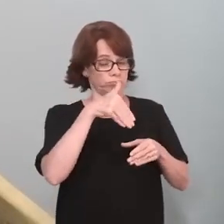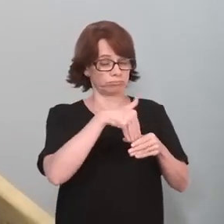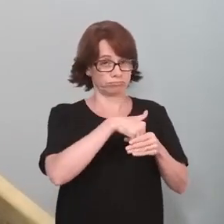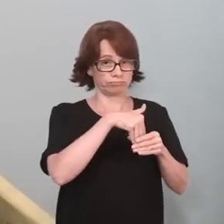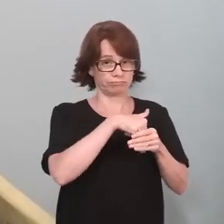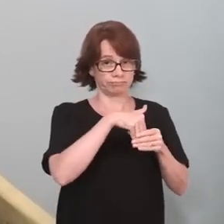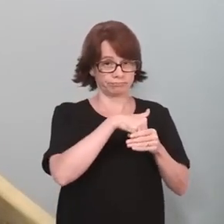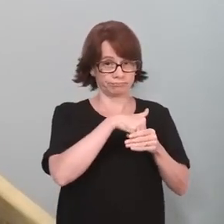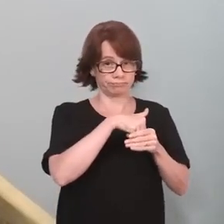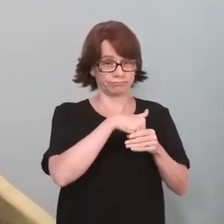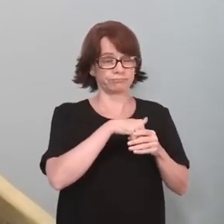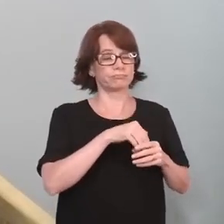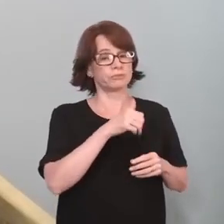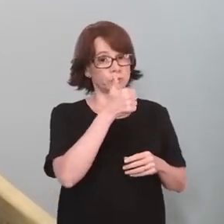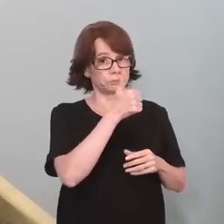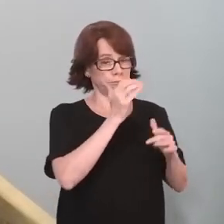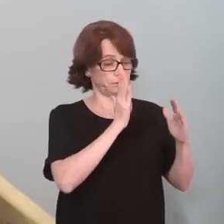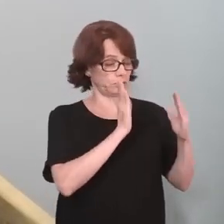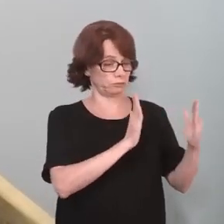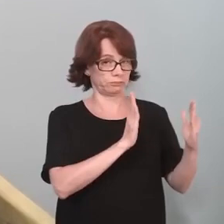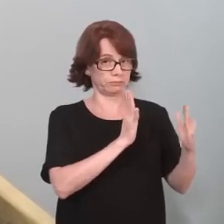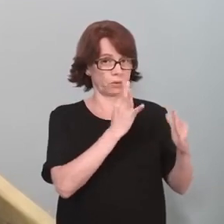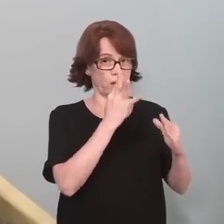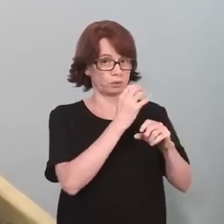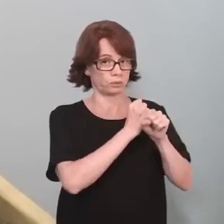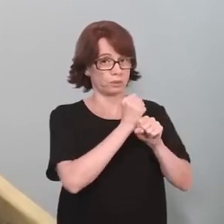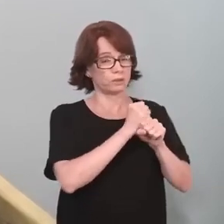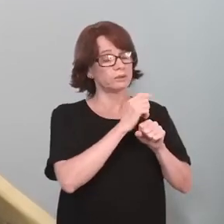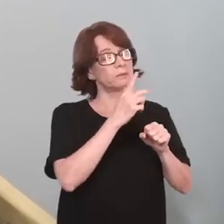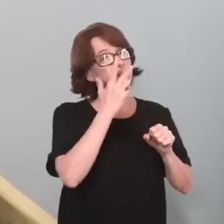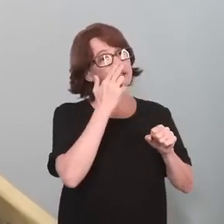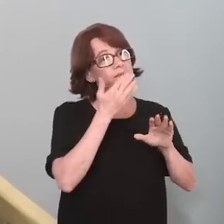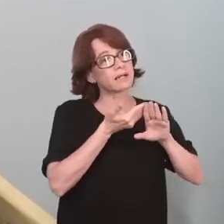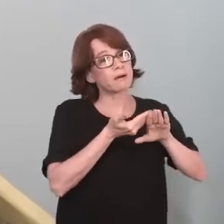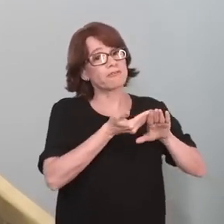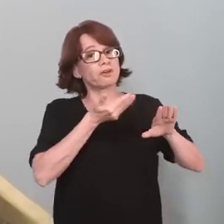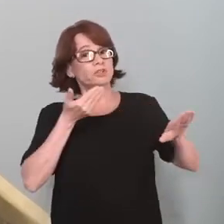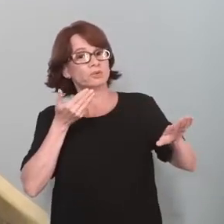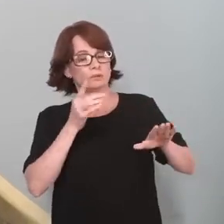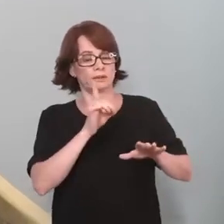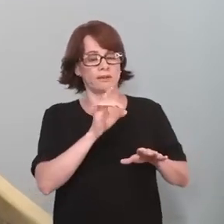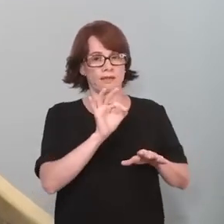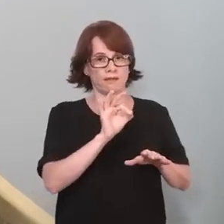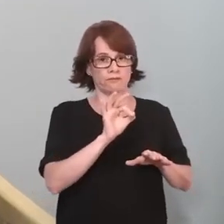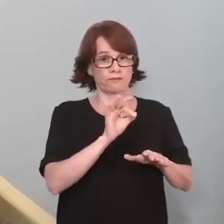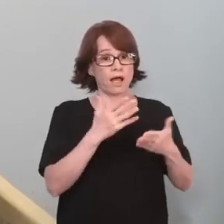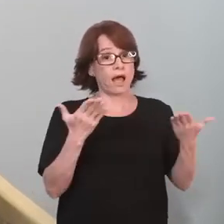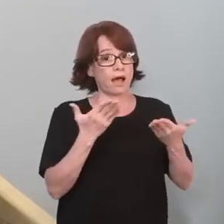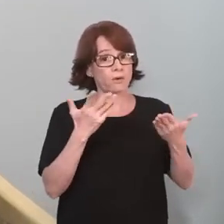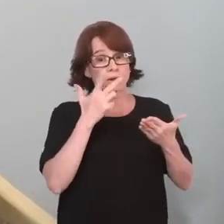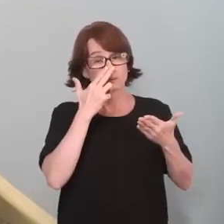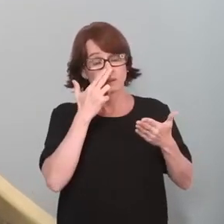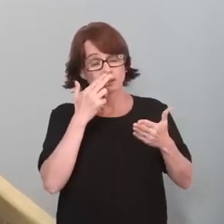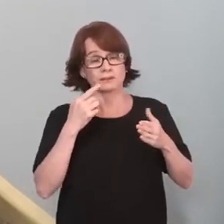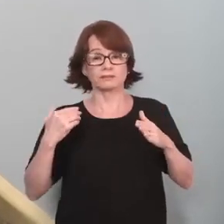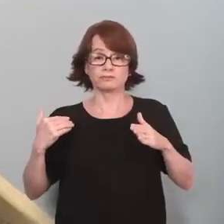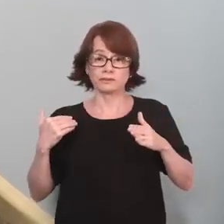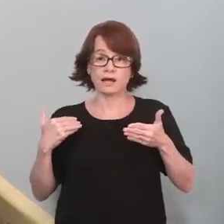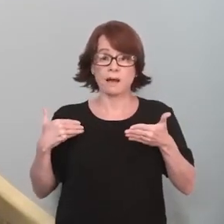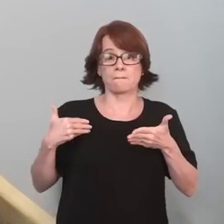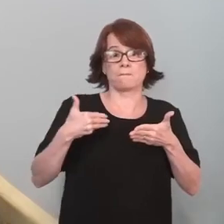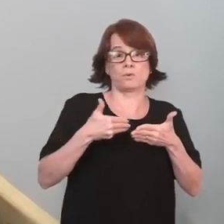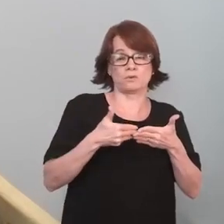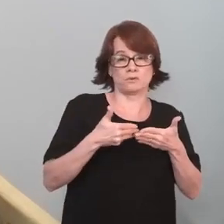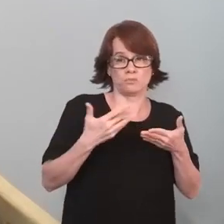ficou distante do governo do Distrito Federal. Sim. Né? Nesse início de ano, houve uma aproximação sua em relação ao